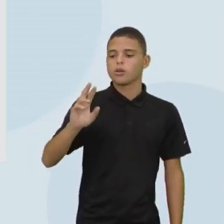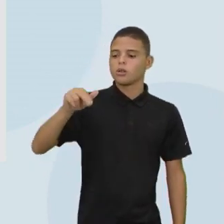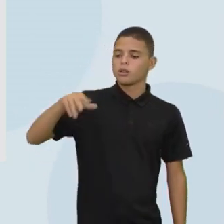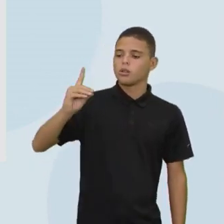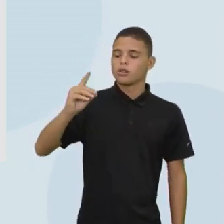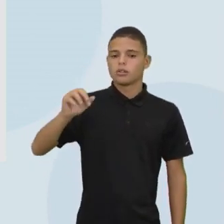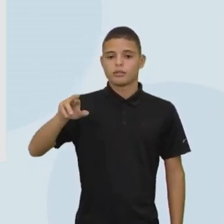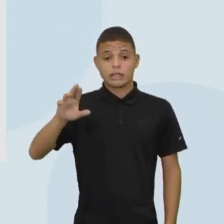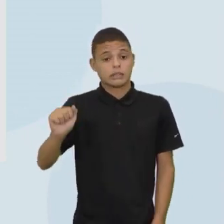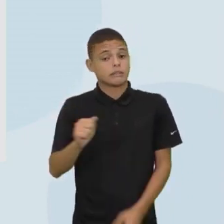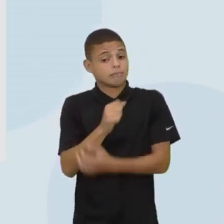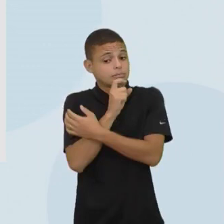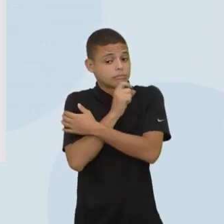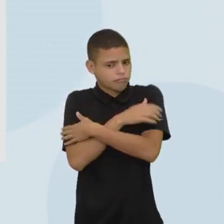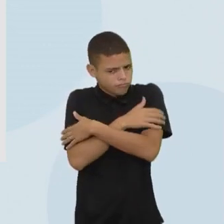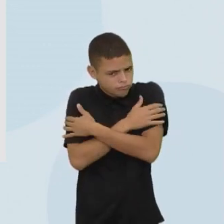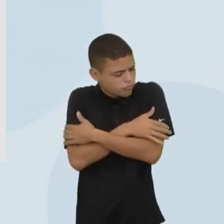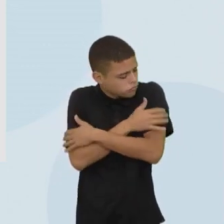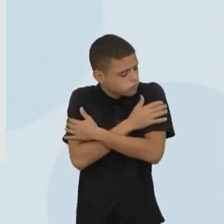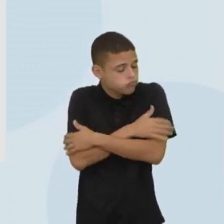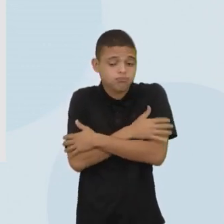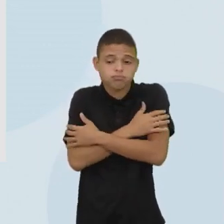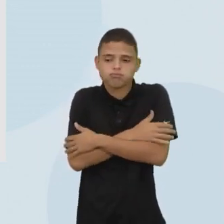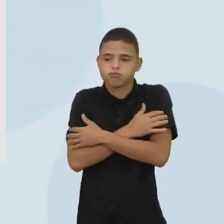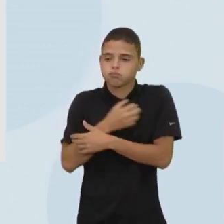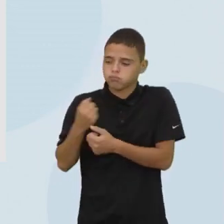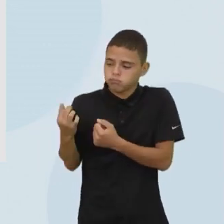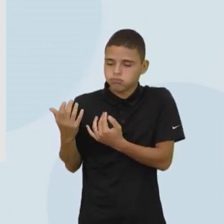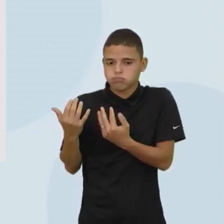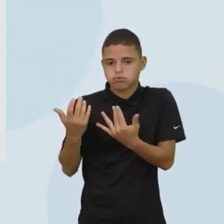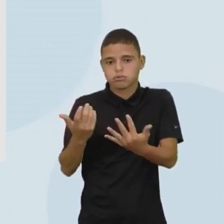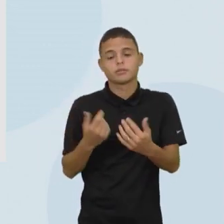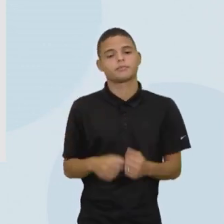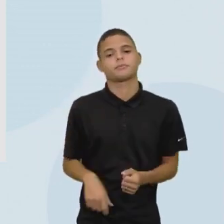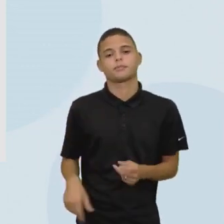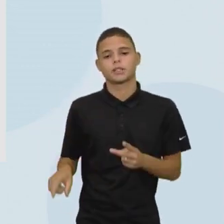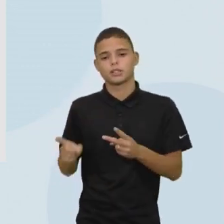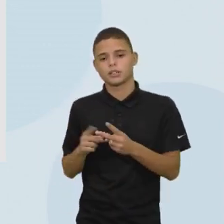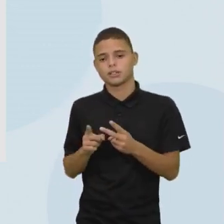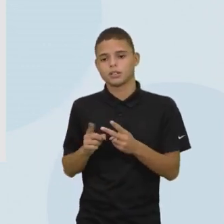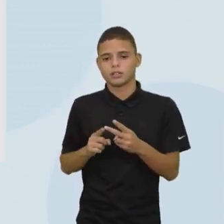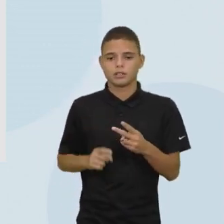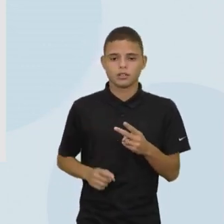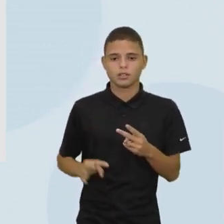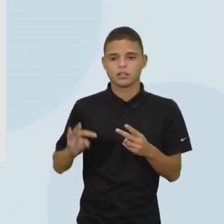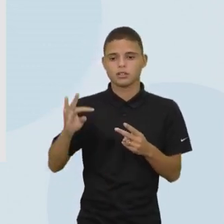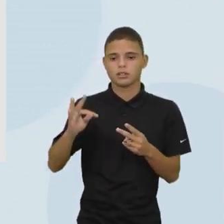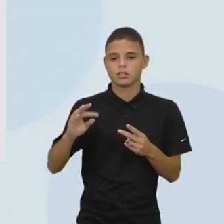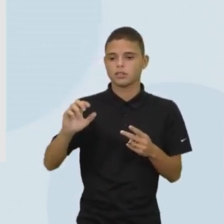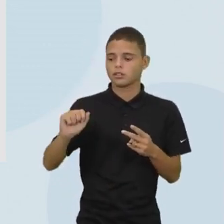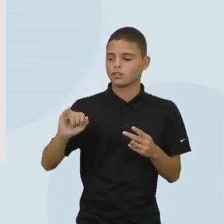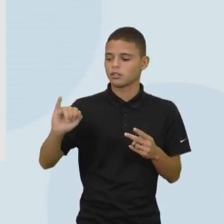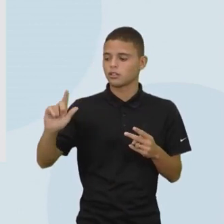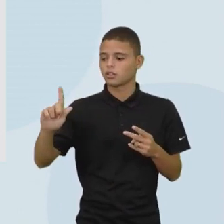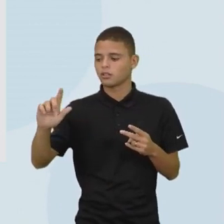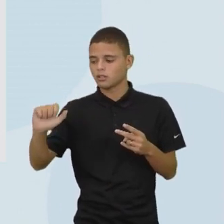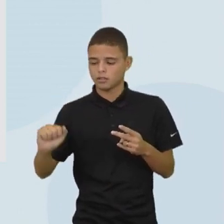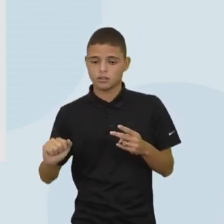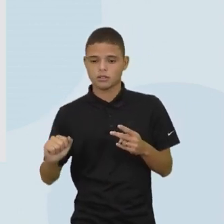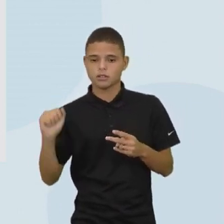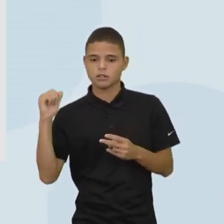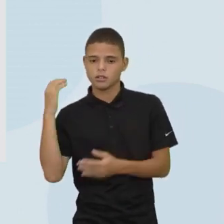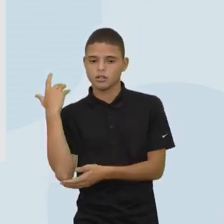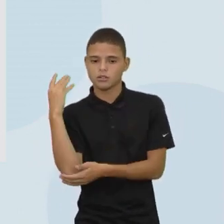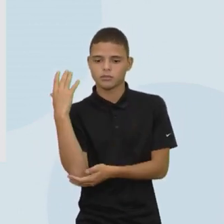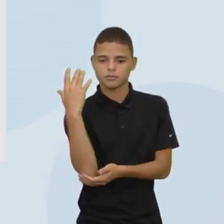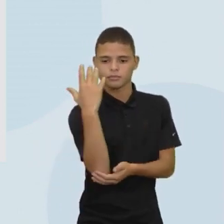mais fria, né, já aí na região polar. Né? Nós temos as taigas, né, que também é conhecida aí como floresta boreal